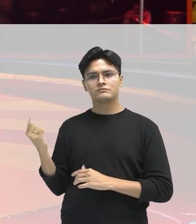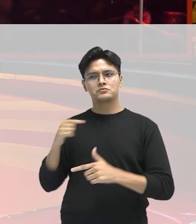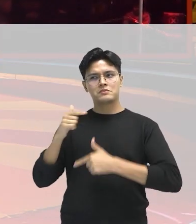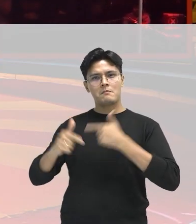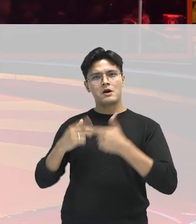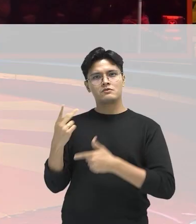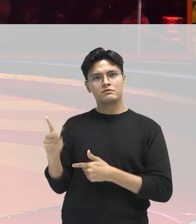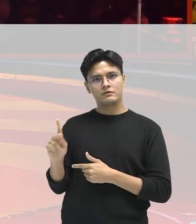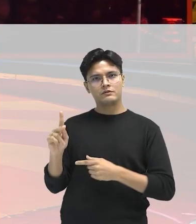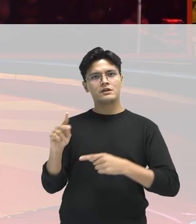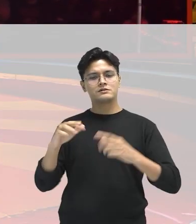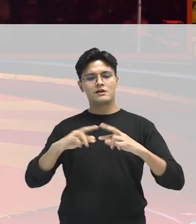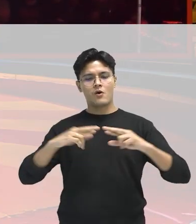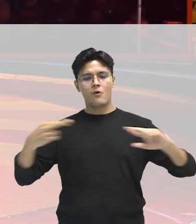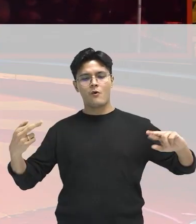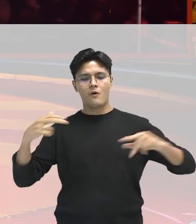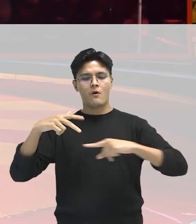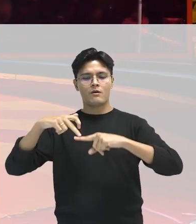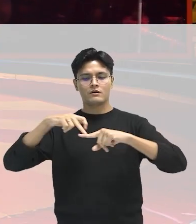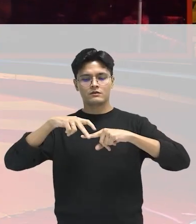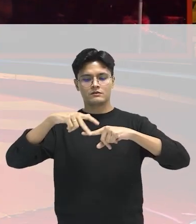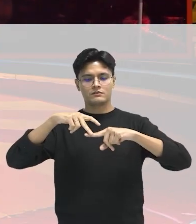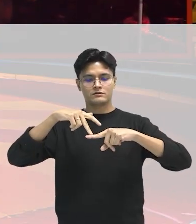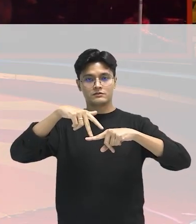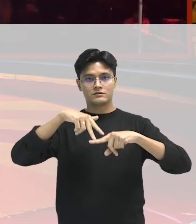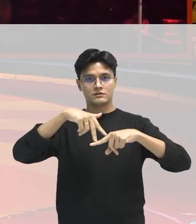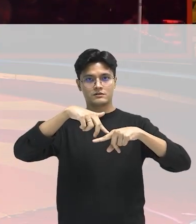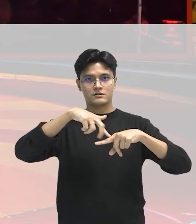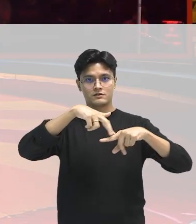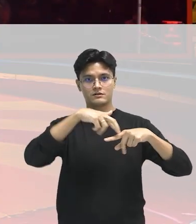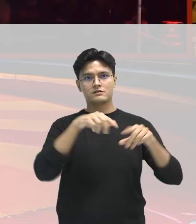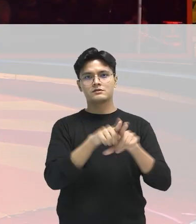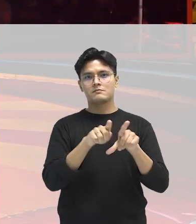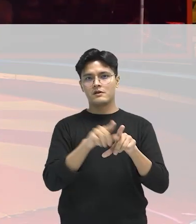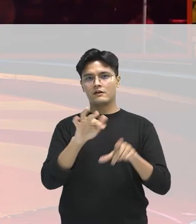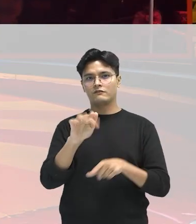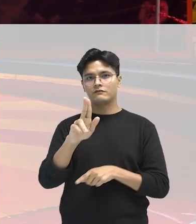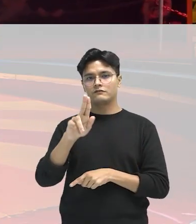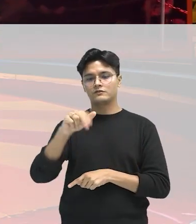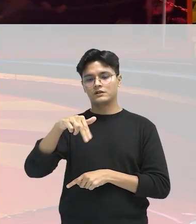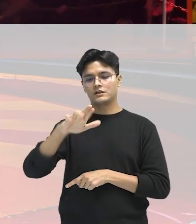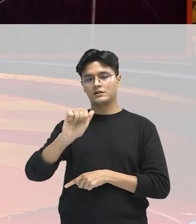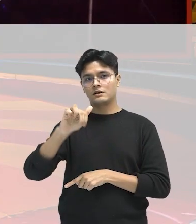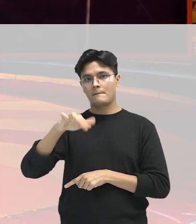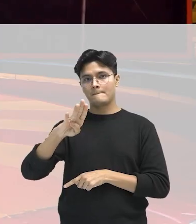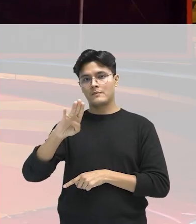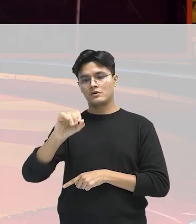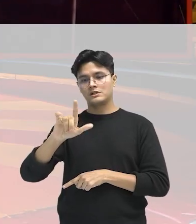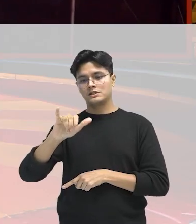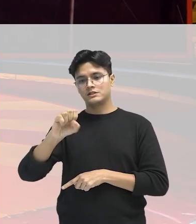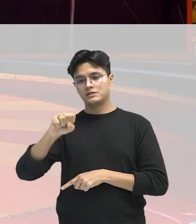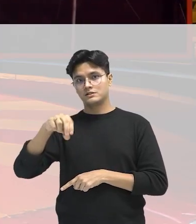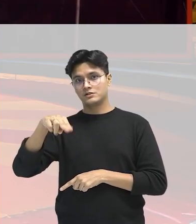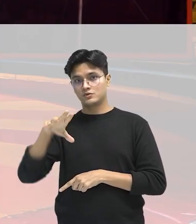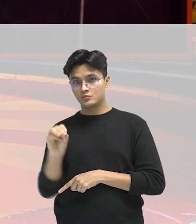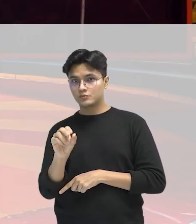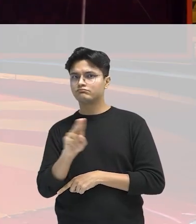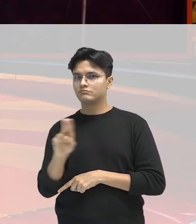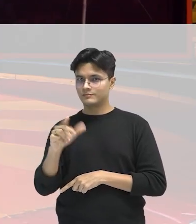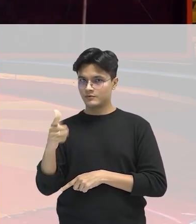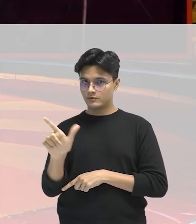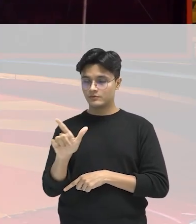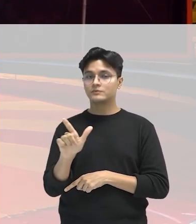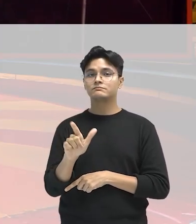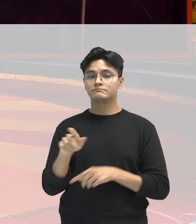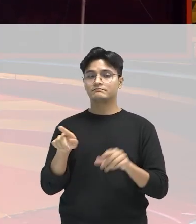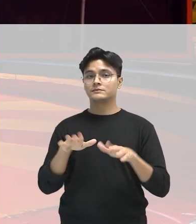em cima da corda bamba, chamada também de funambulismo, tá bom? Então, aqui, nesse equilibrismo,